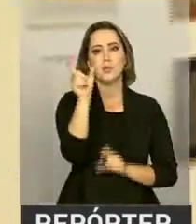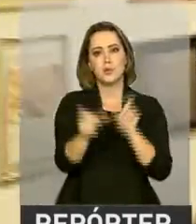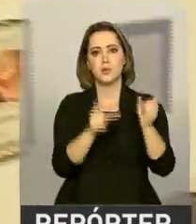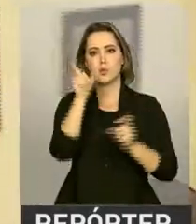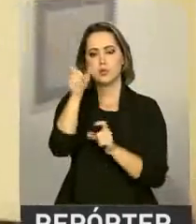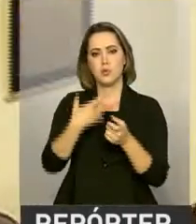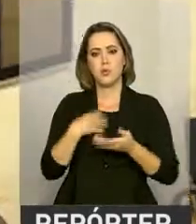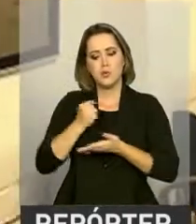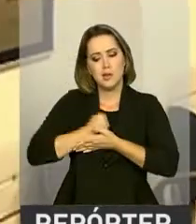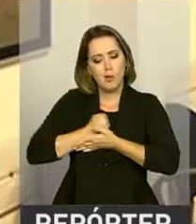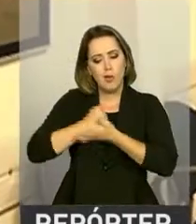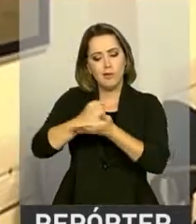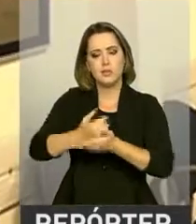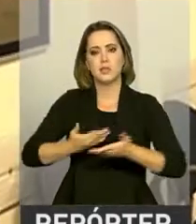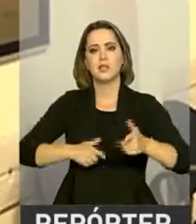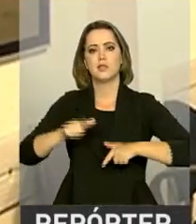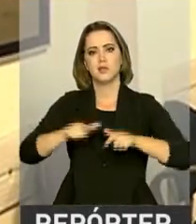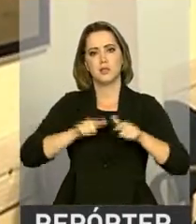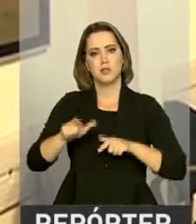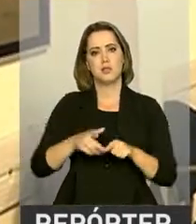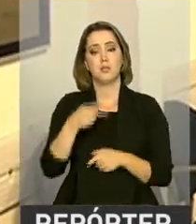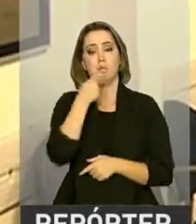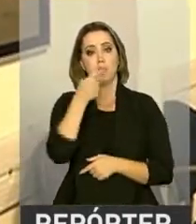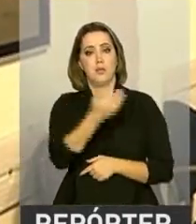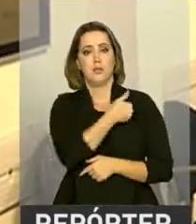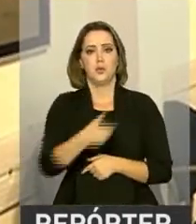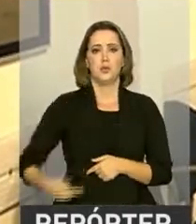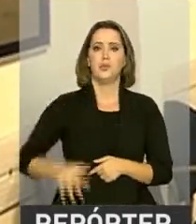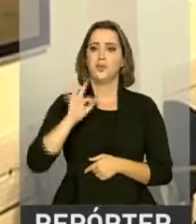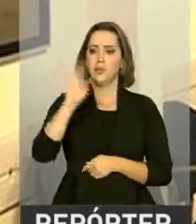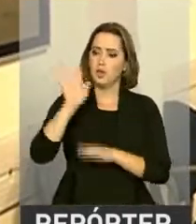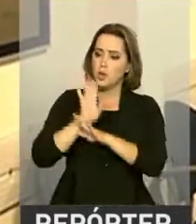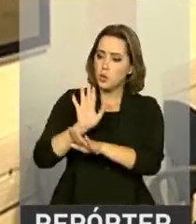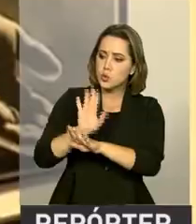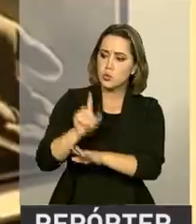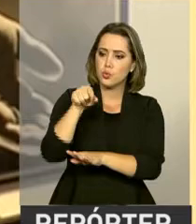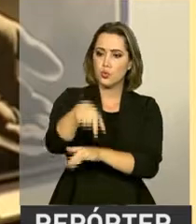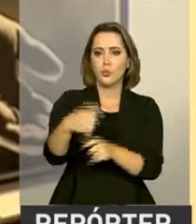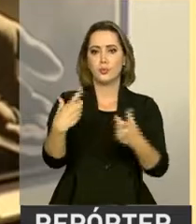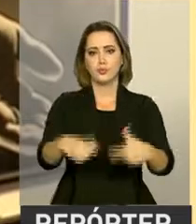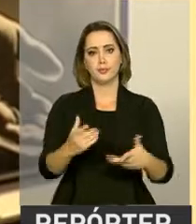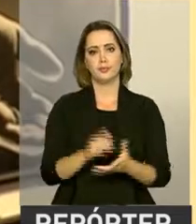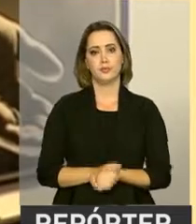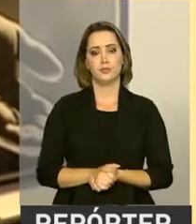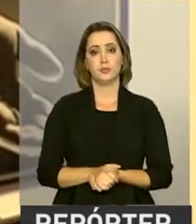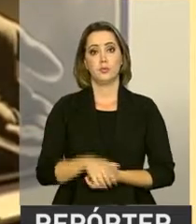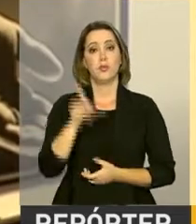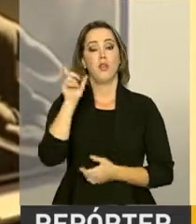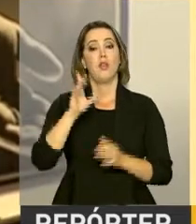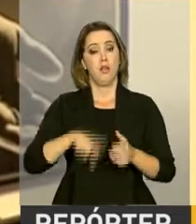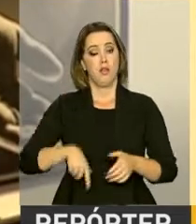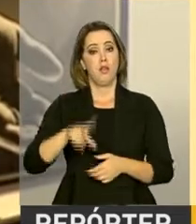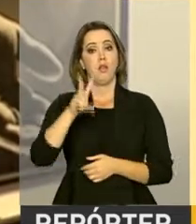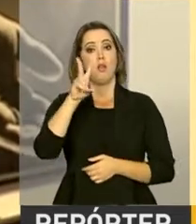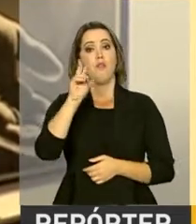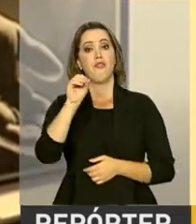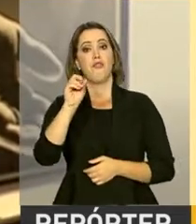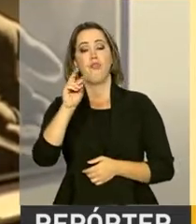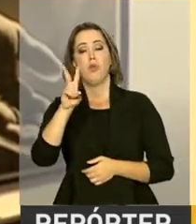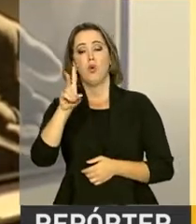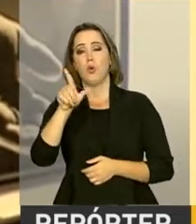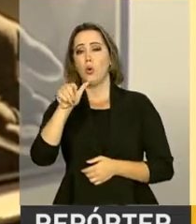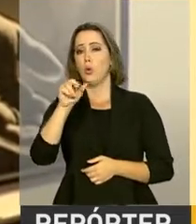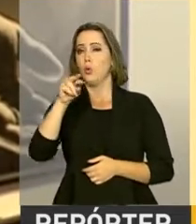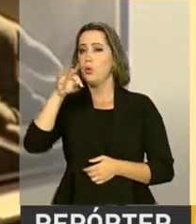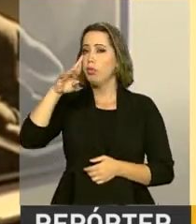e afirmou que o governo federal não deixará de apoiar a instituição é um voluntariado muito efetivo com